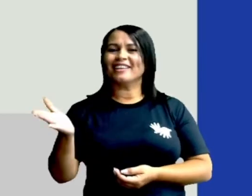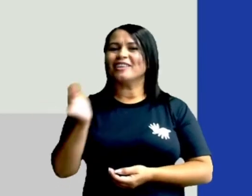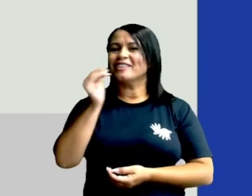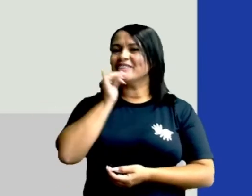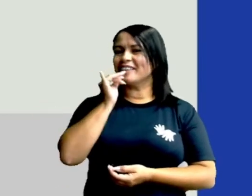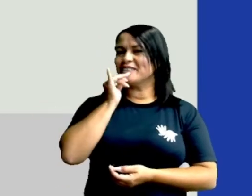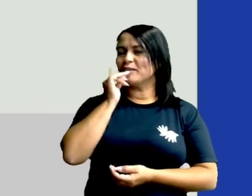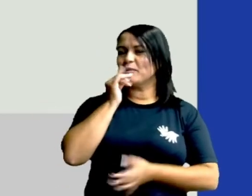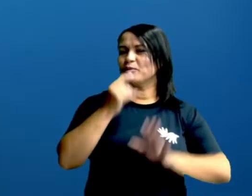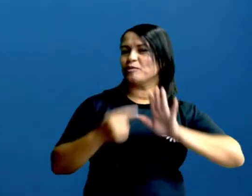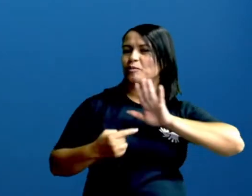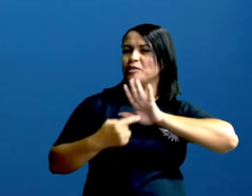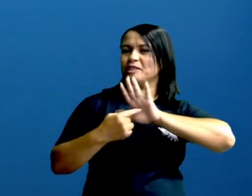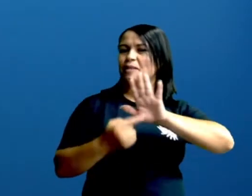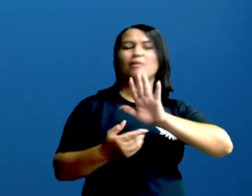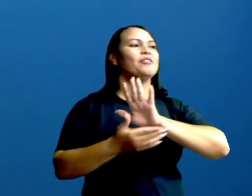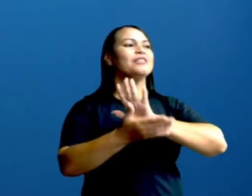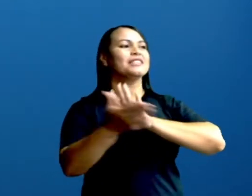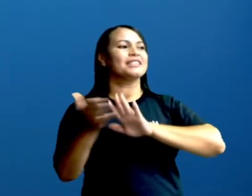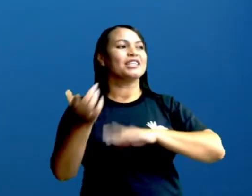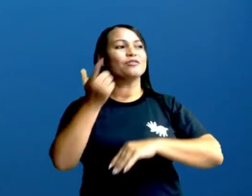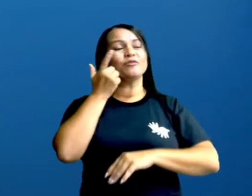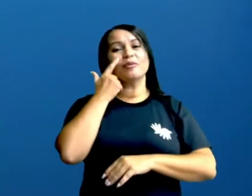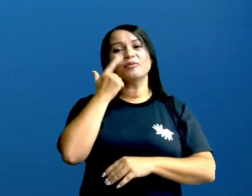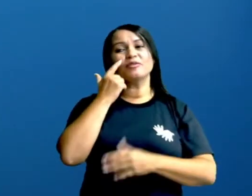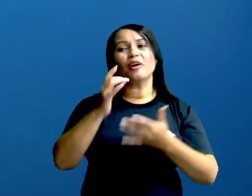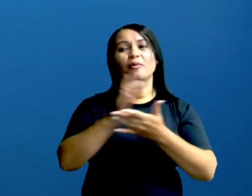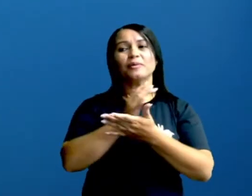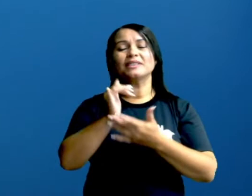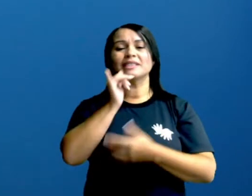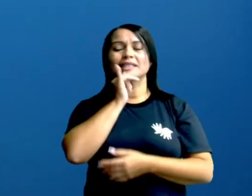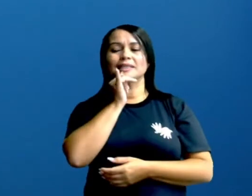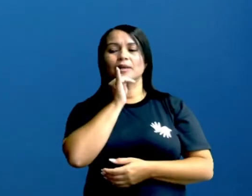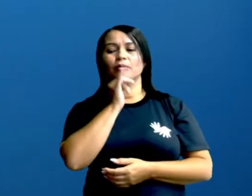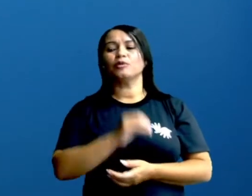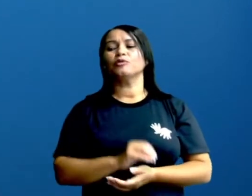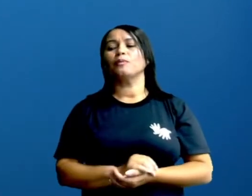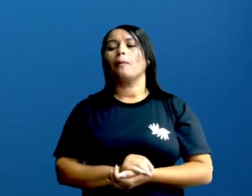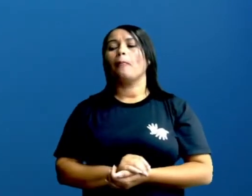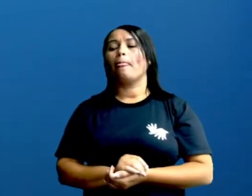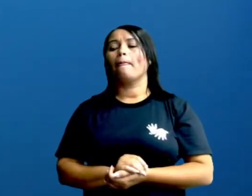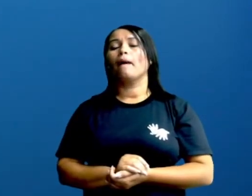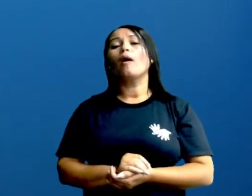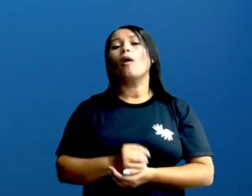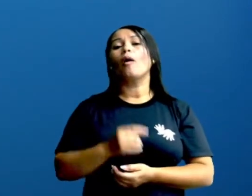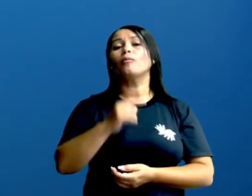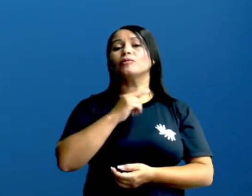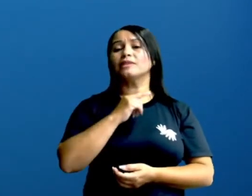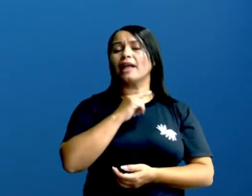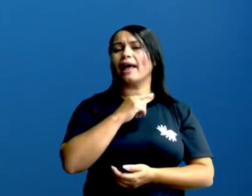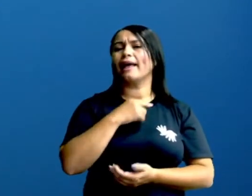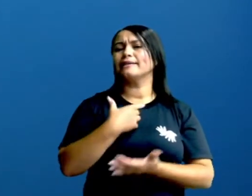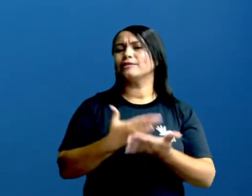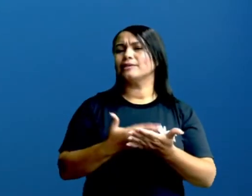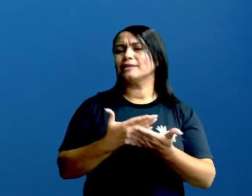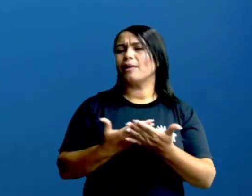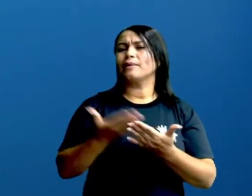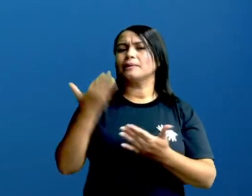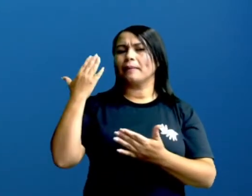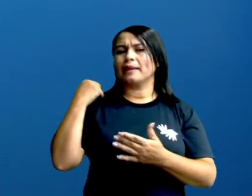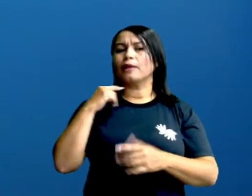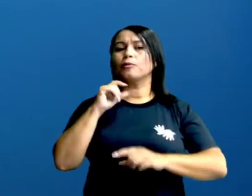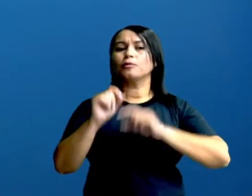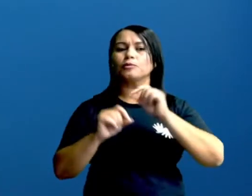que eu trouxe para vocês, né? Vamos ver alguns exemplos. Então, como aqui nas nossas aulas anteriores eu já disse,